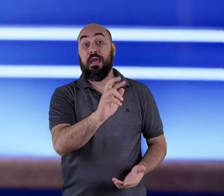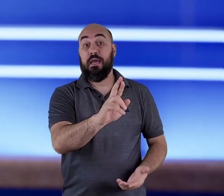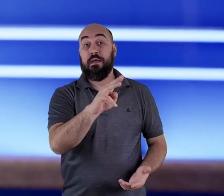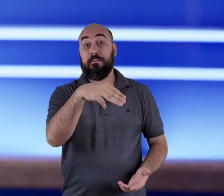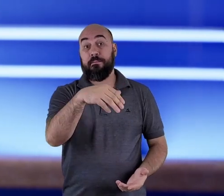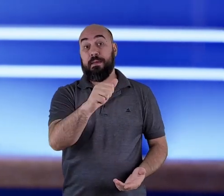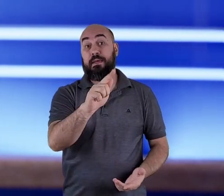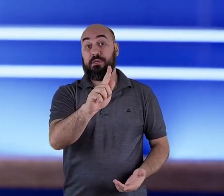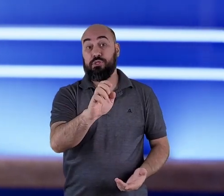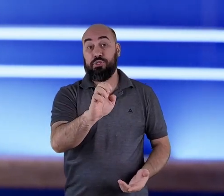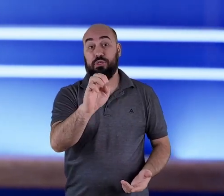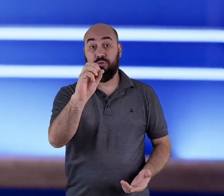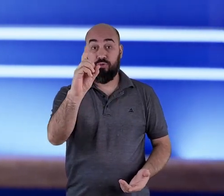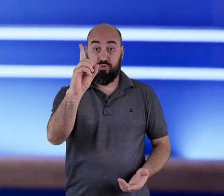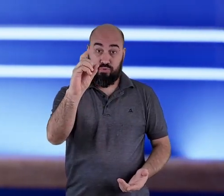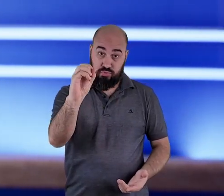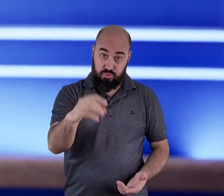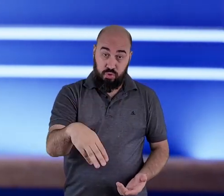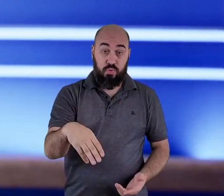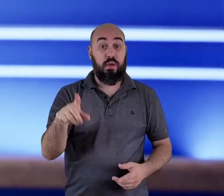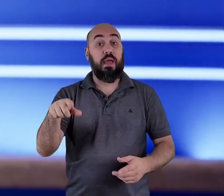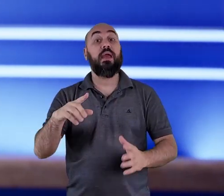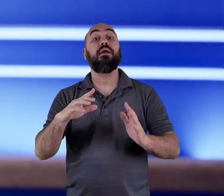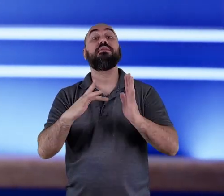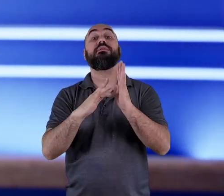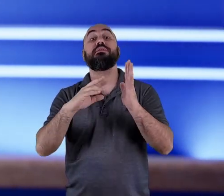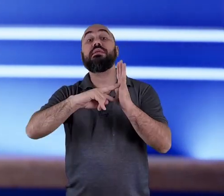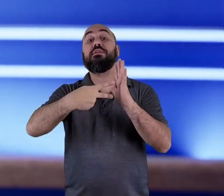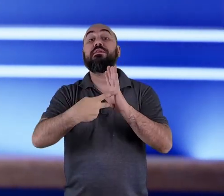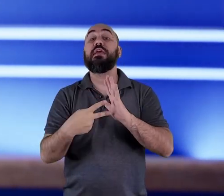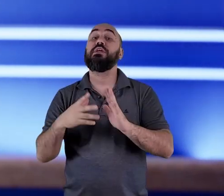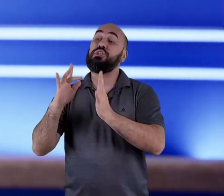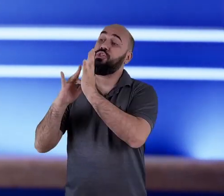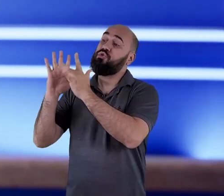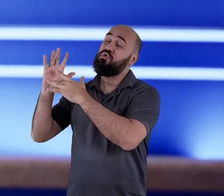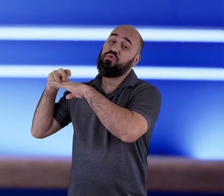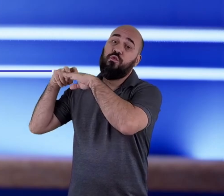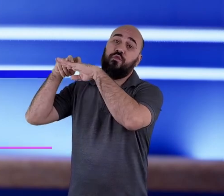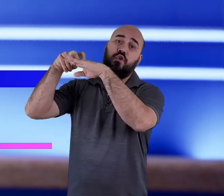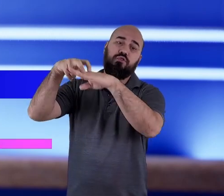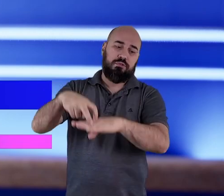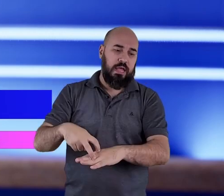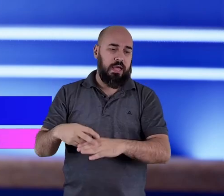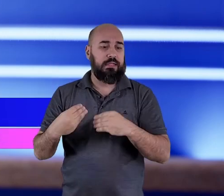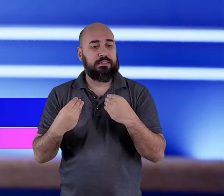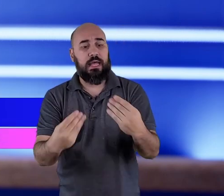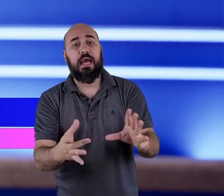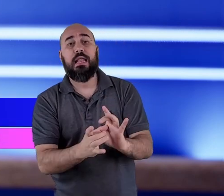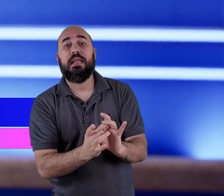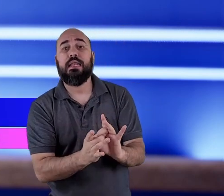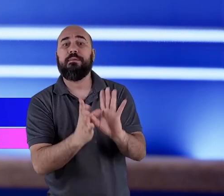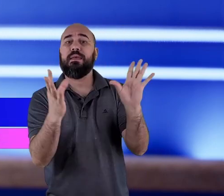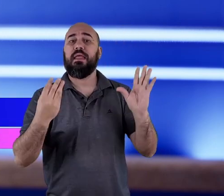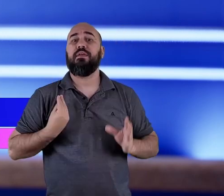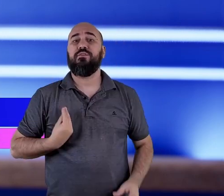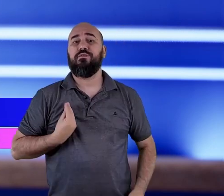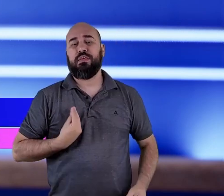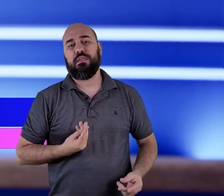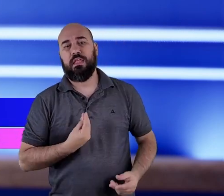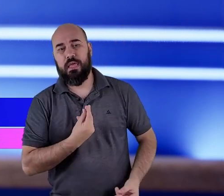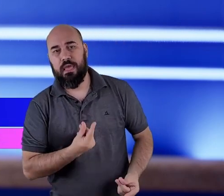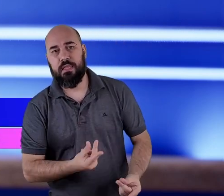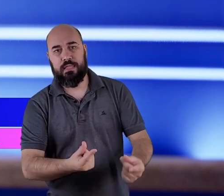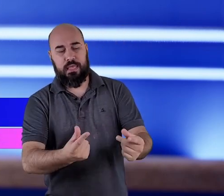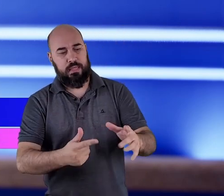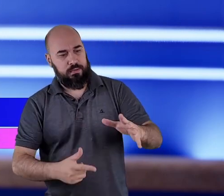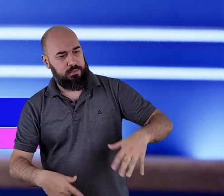símbolo do grande dia global do retorno de Cristo, quando Deus libertará seus amigos, destruindo